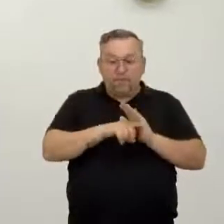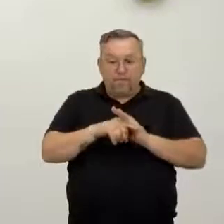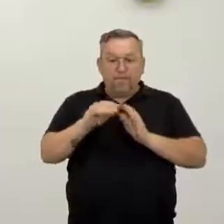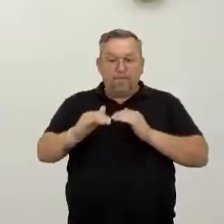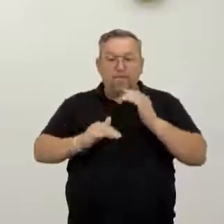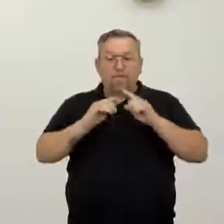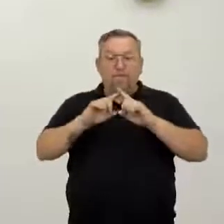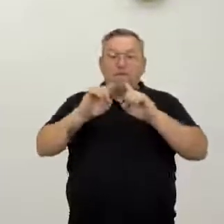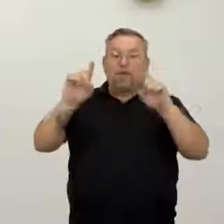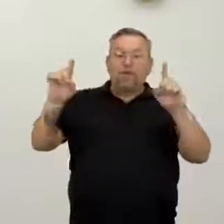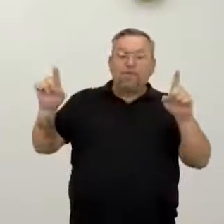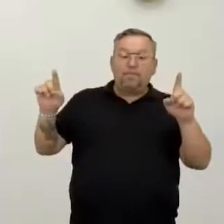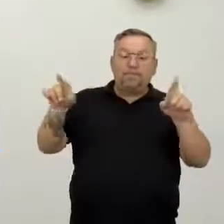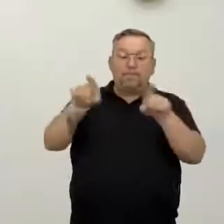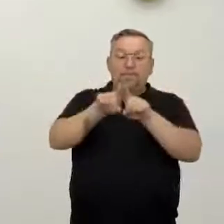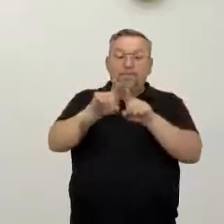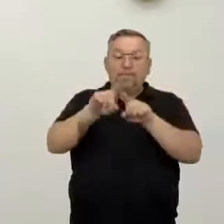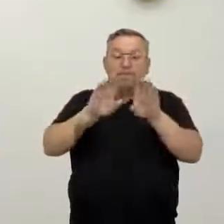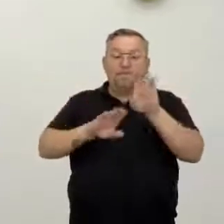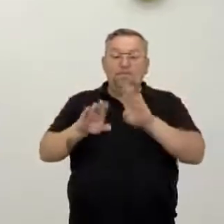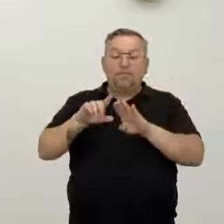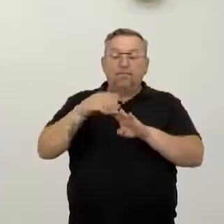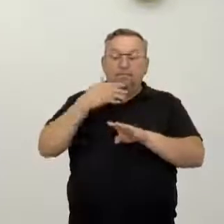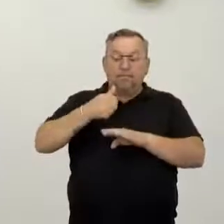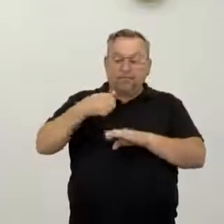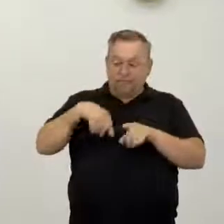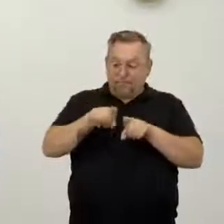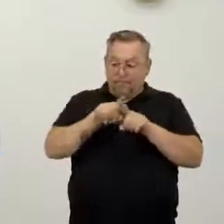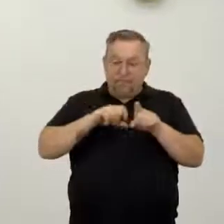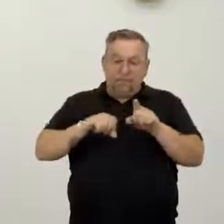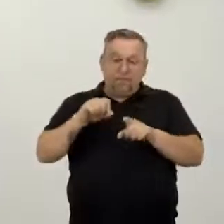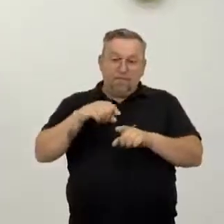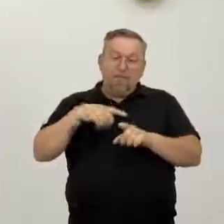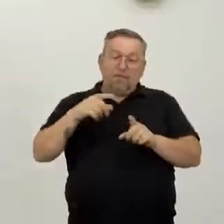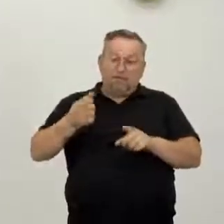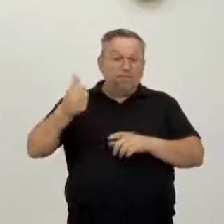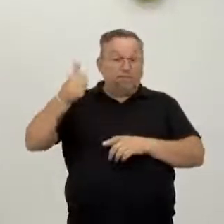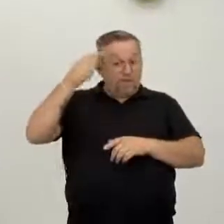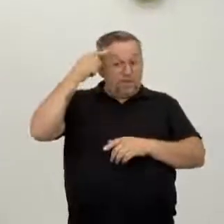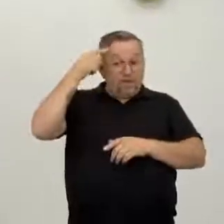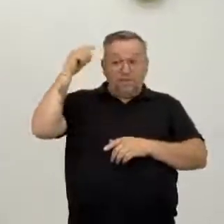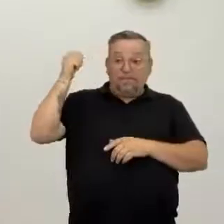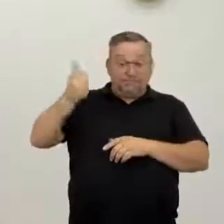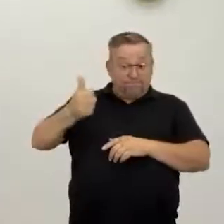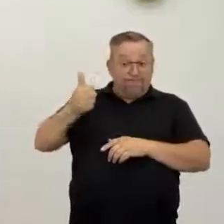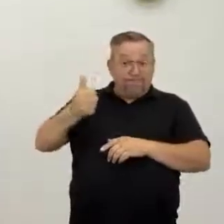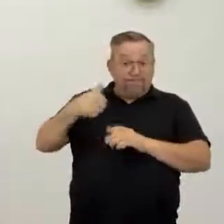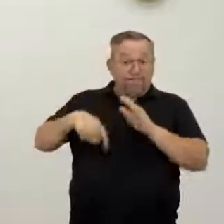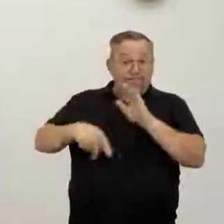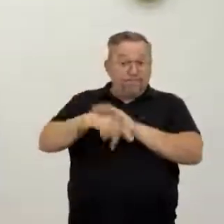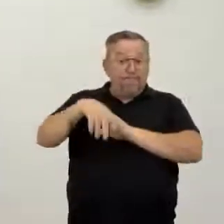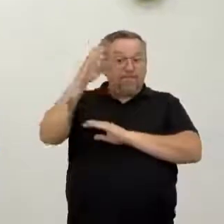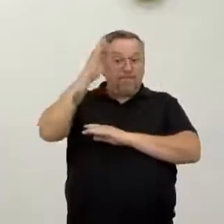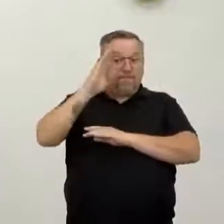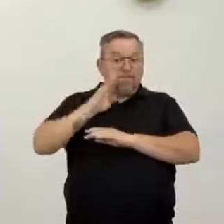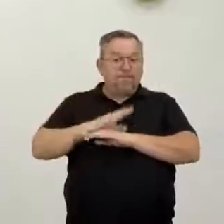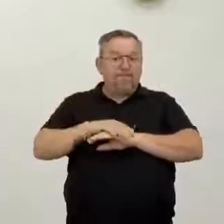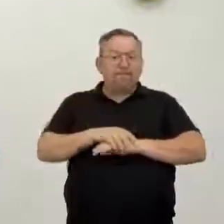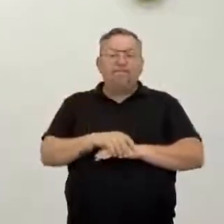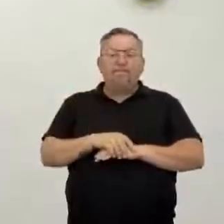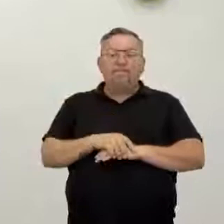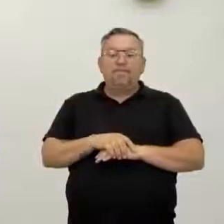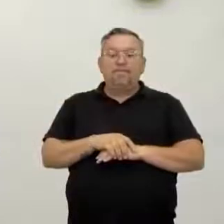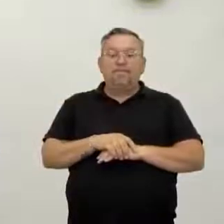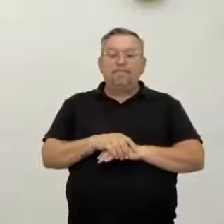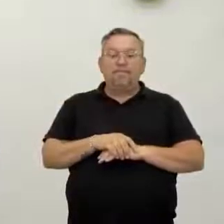desenvolvimento, mas, né, com tendências a sempre melhorar. A gente tem que sempre ser positivo nesse país aí, apesar das dificuldades.